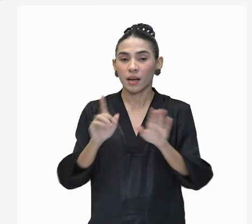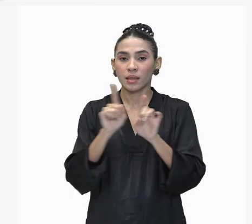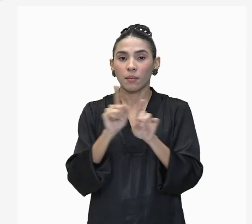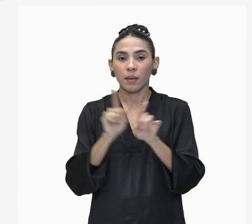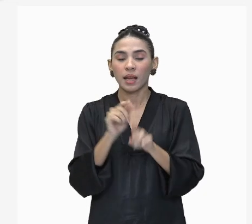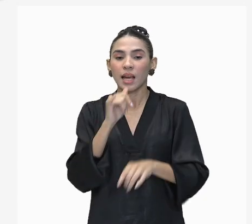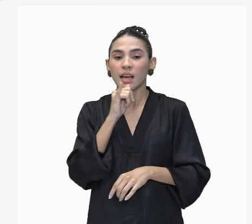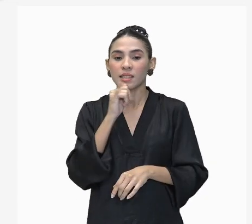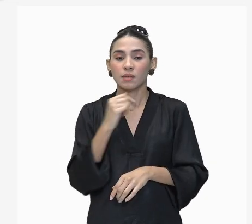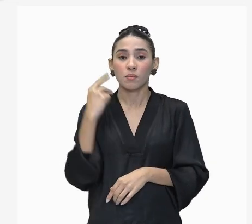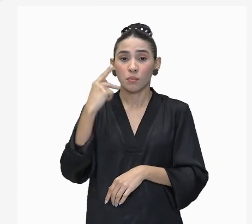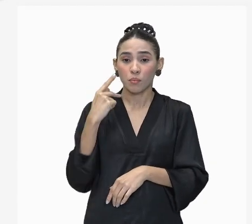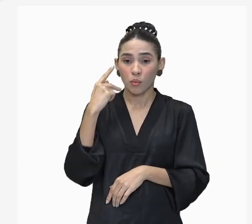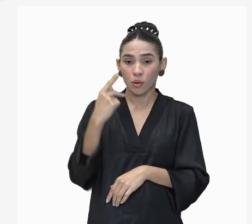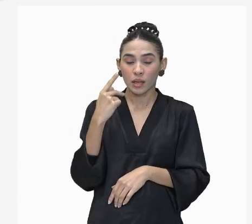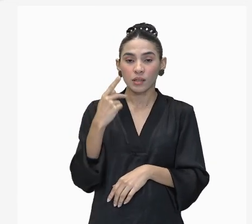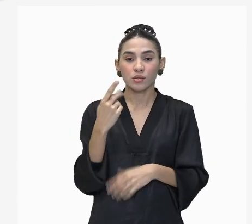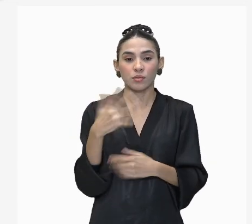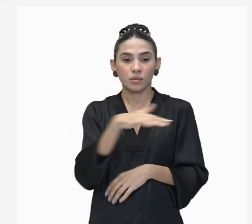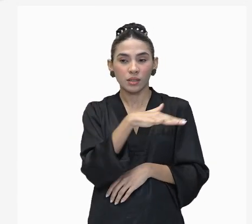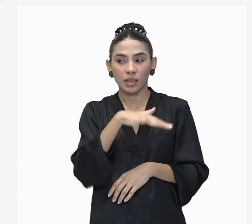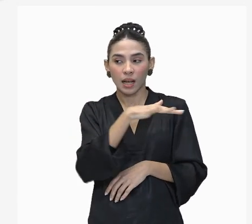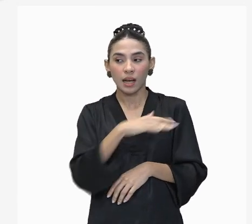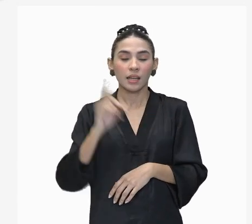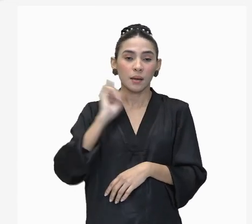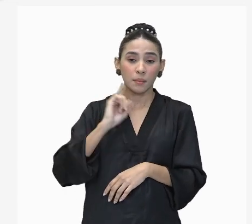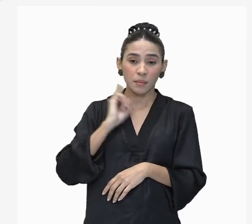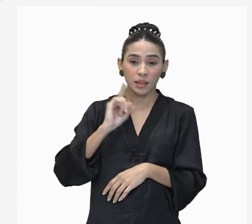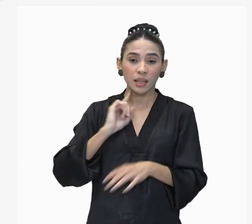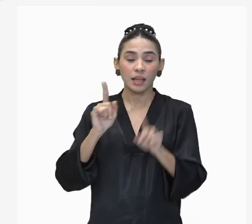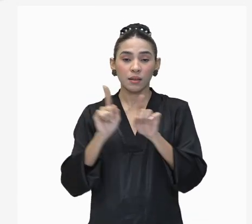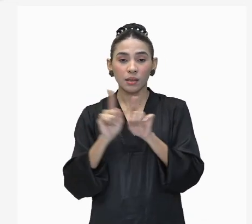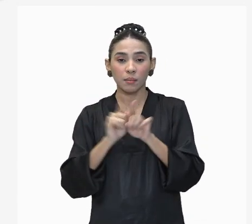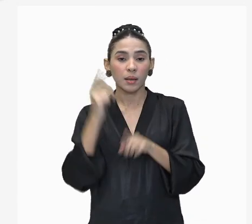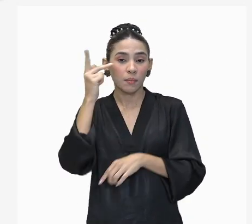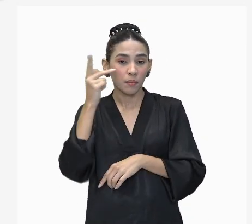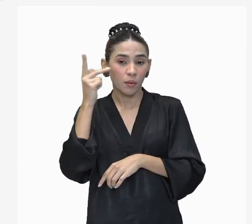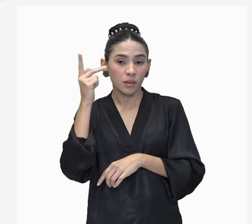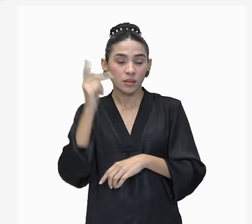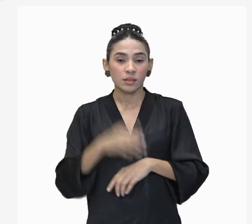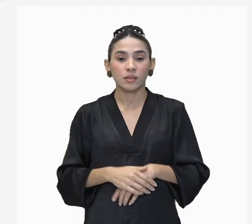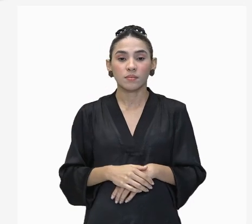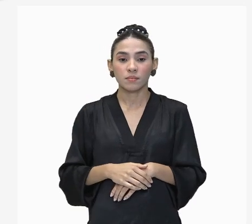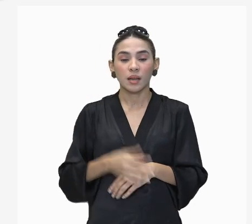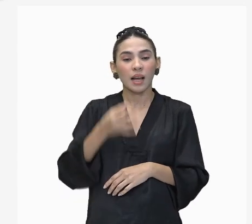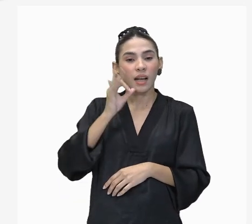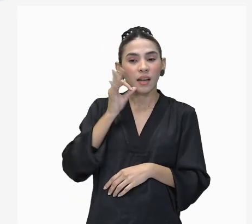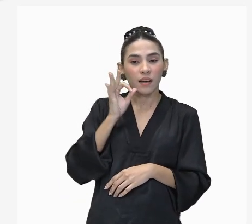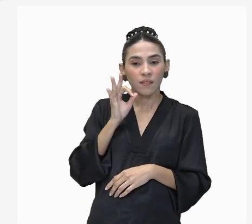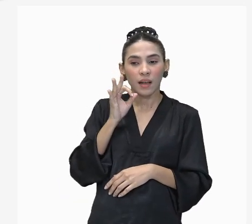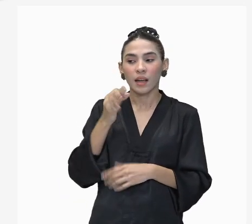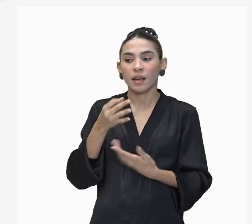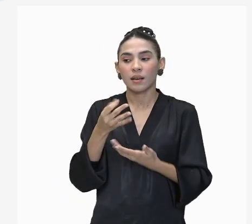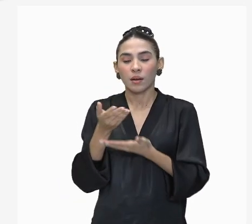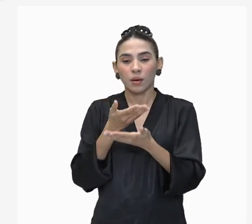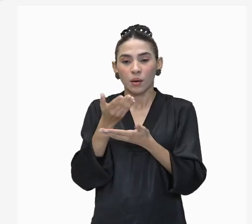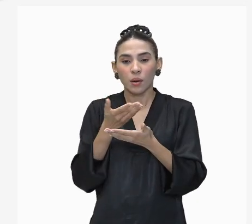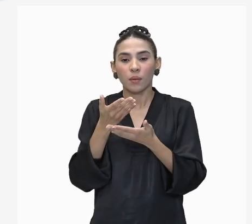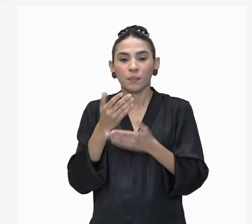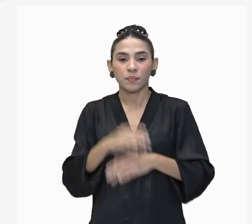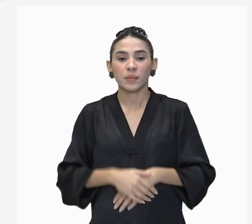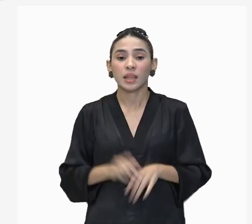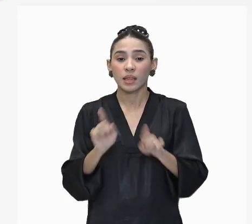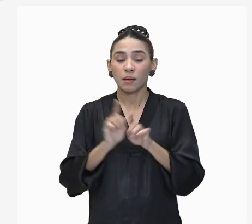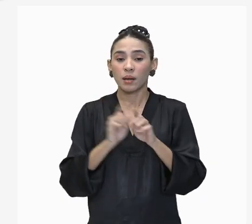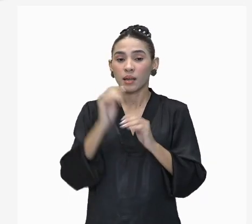de políticos mineiros e paulistas que faziam ali a caracterização da política do café com leite e uma descentralização